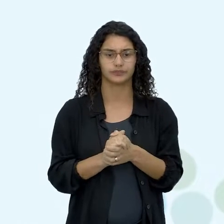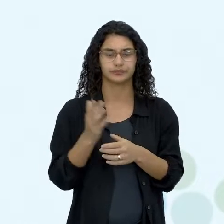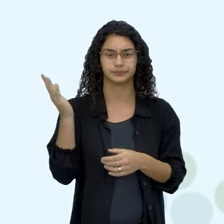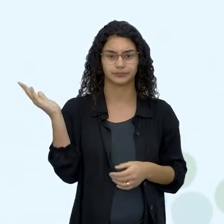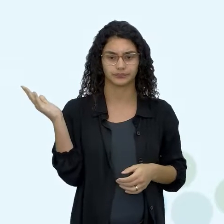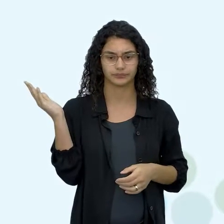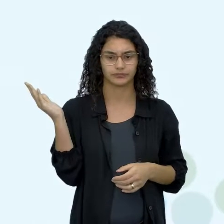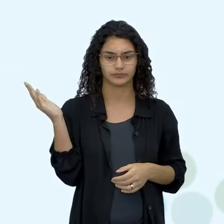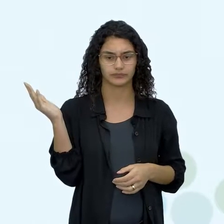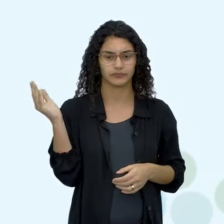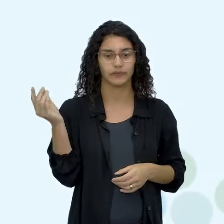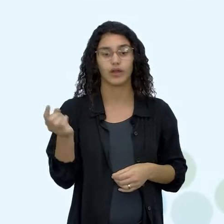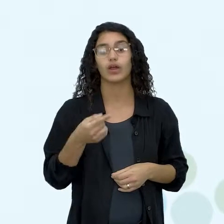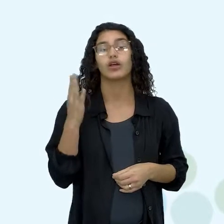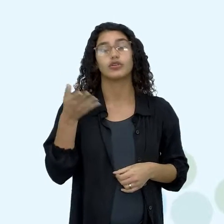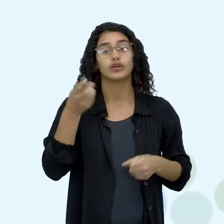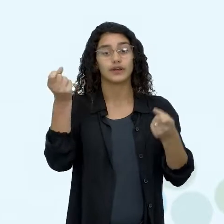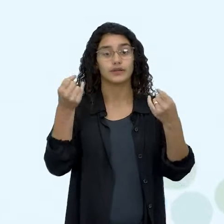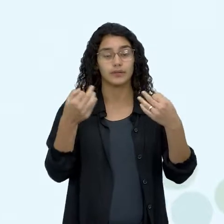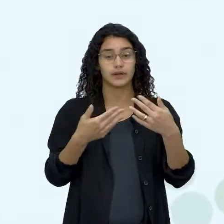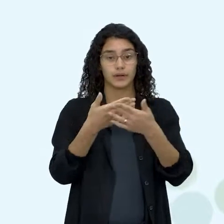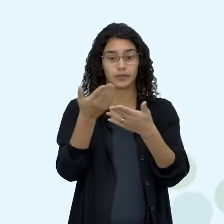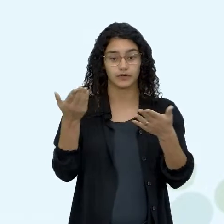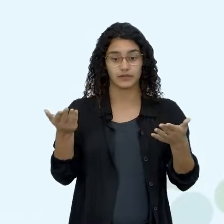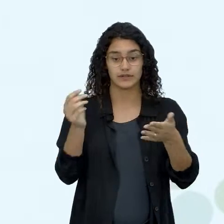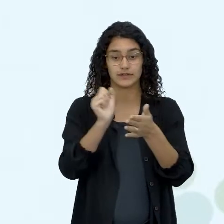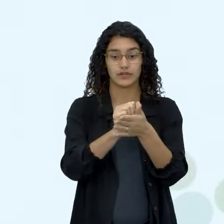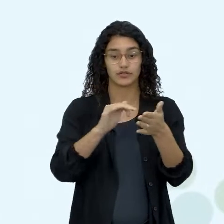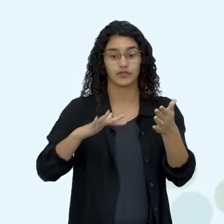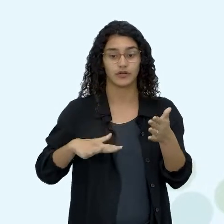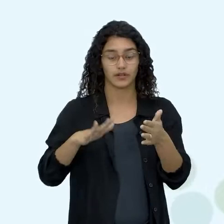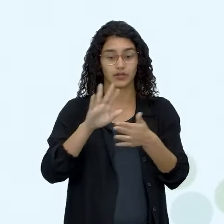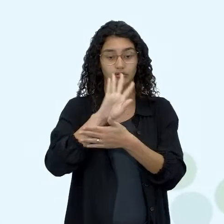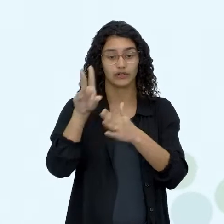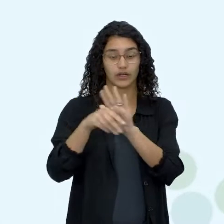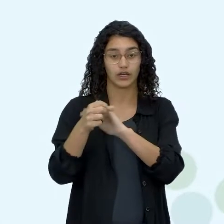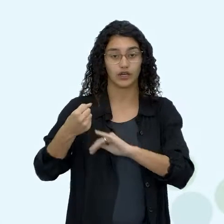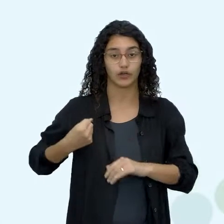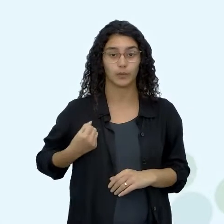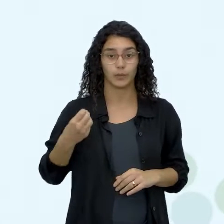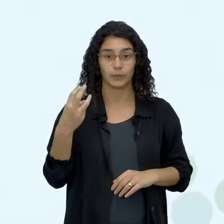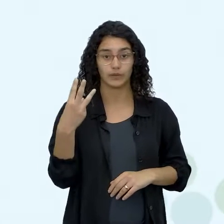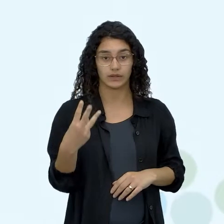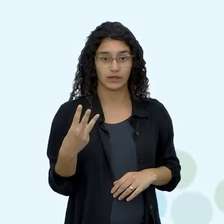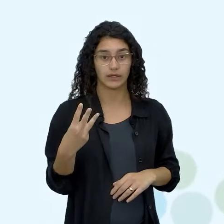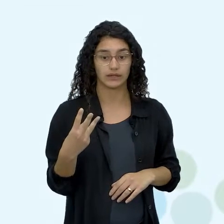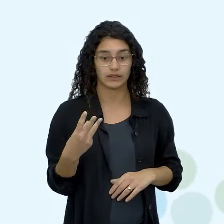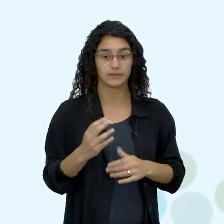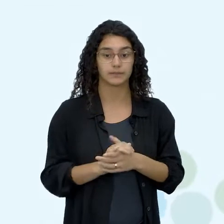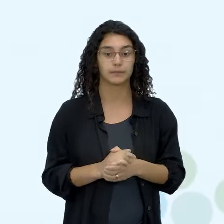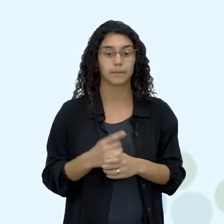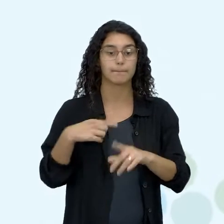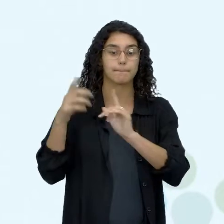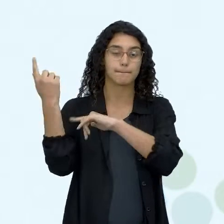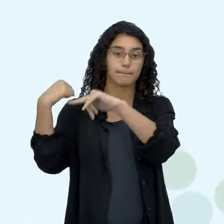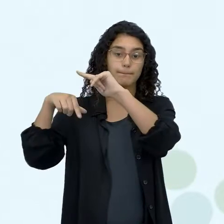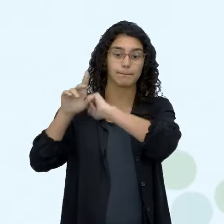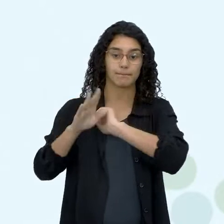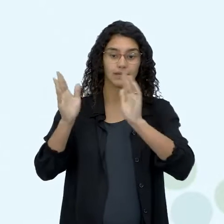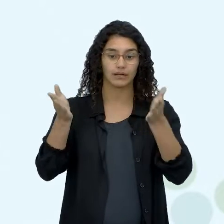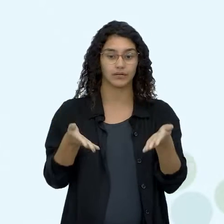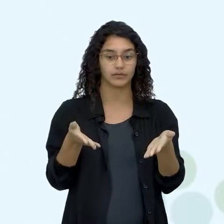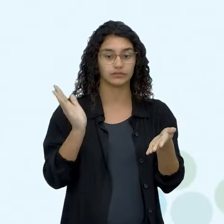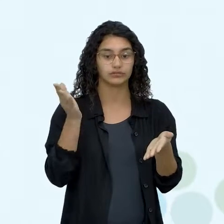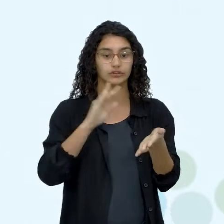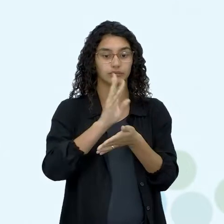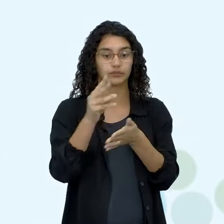LED. Conforme eu já tinha dito para vocês, a atividade integrada número 3, avançamos agora, já